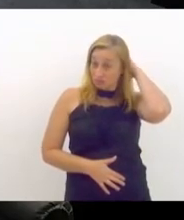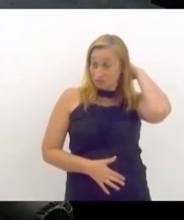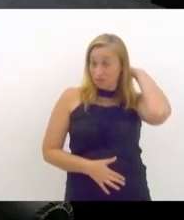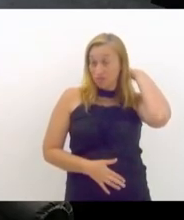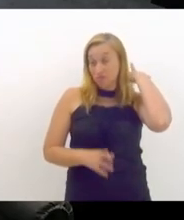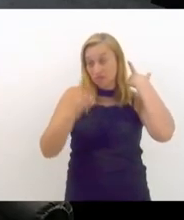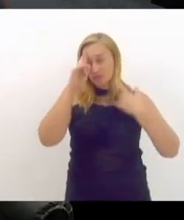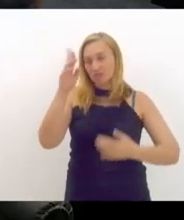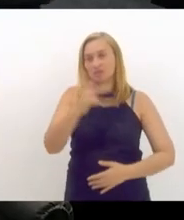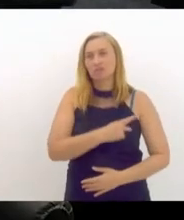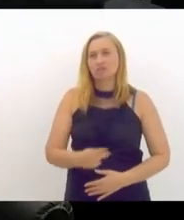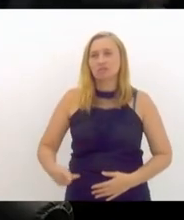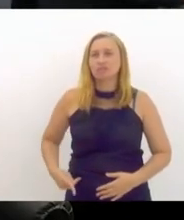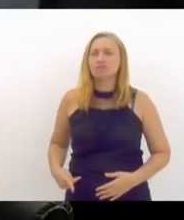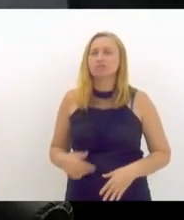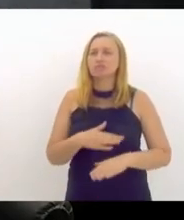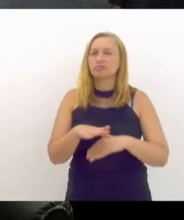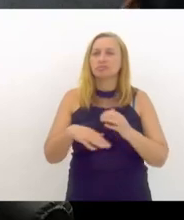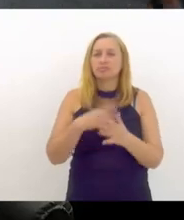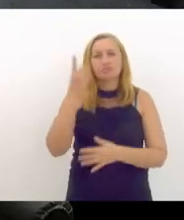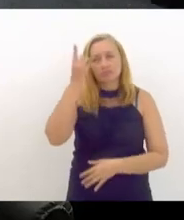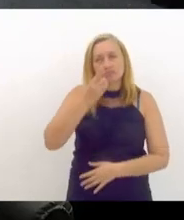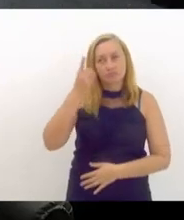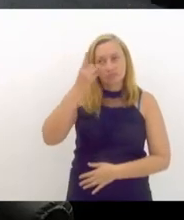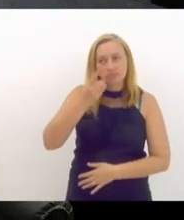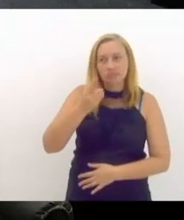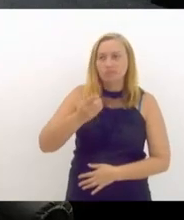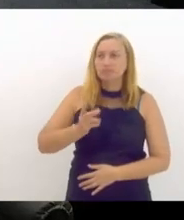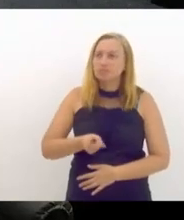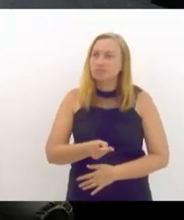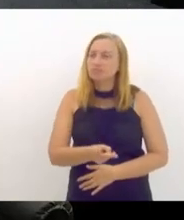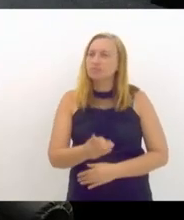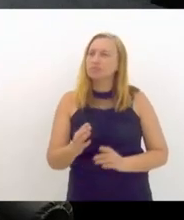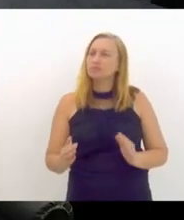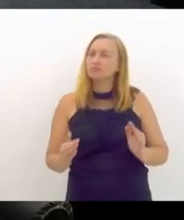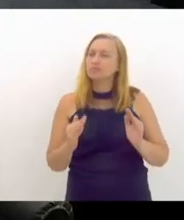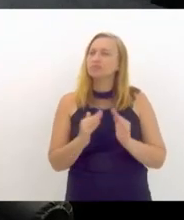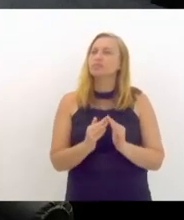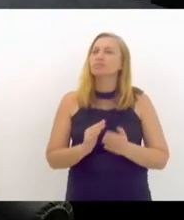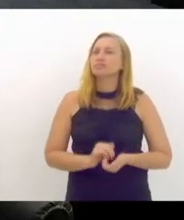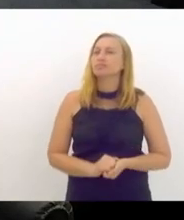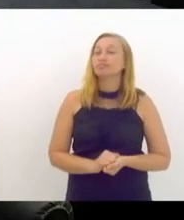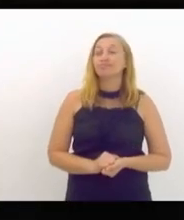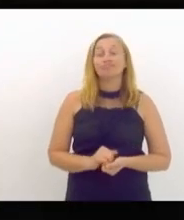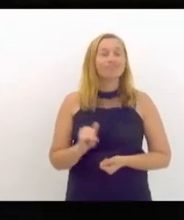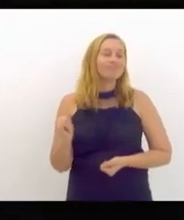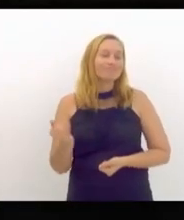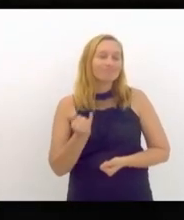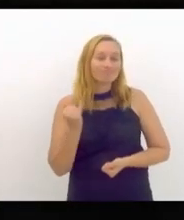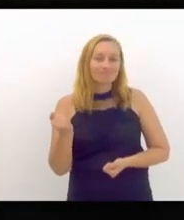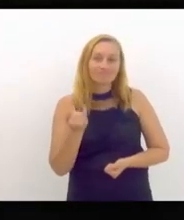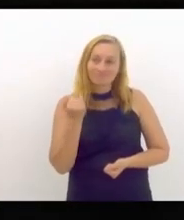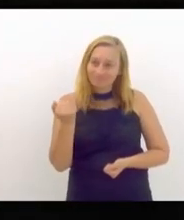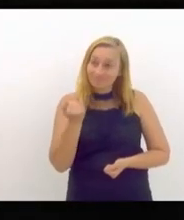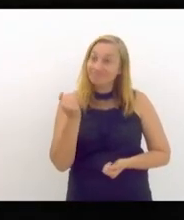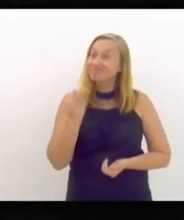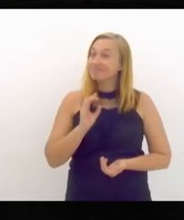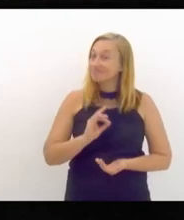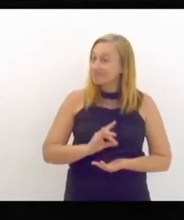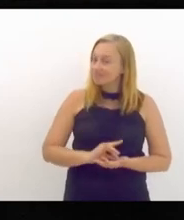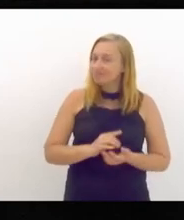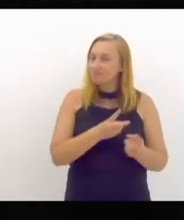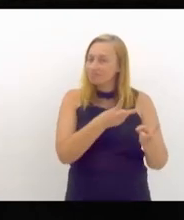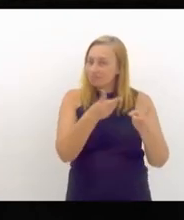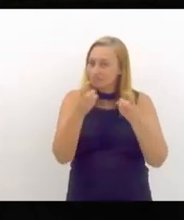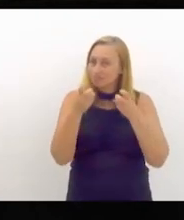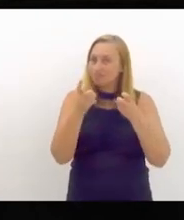Senhora presidenta, senhores deputados que ainda se encontram na casa, é super importante, na verdade, observar